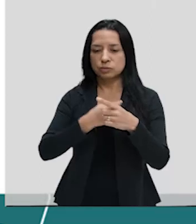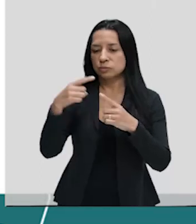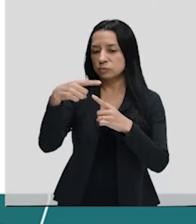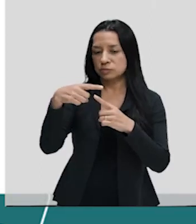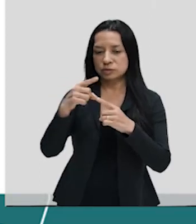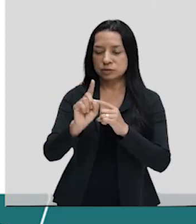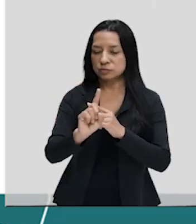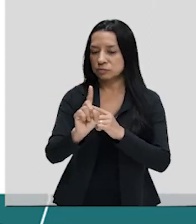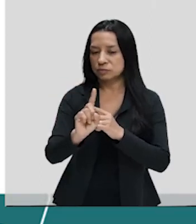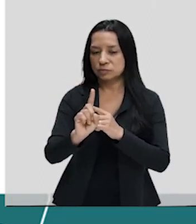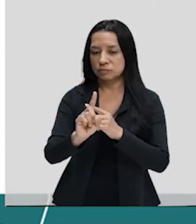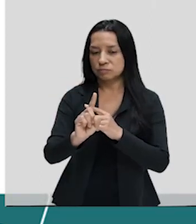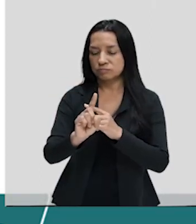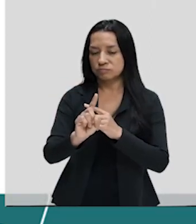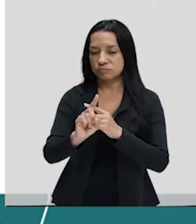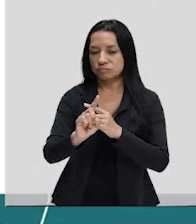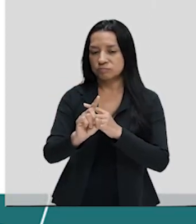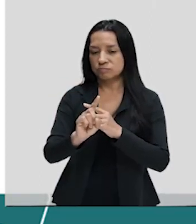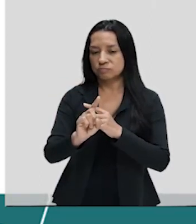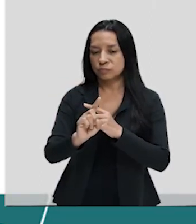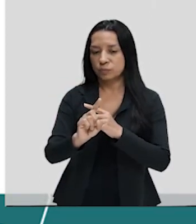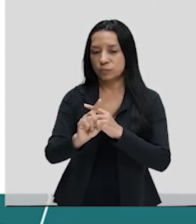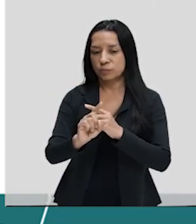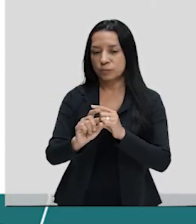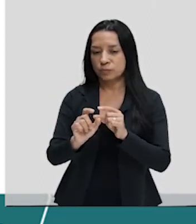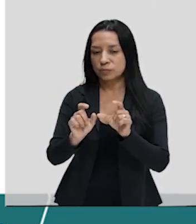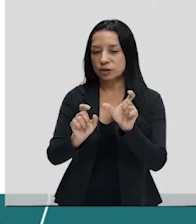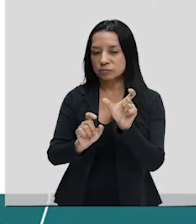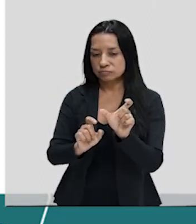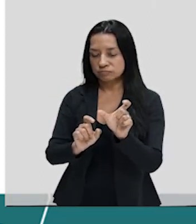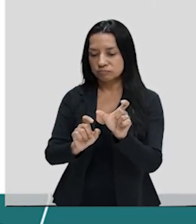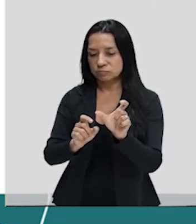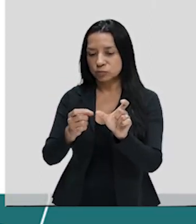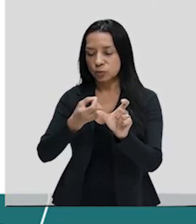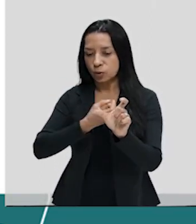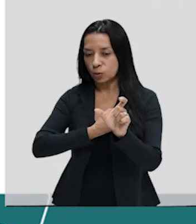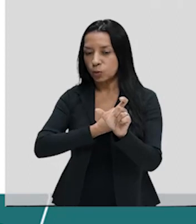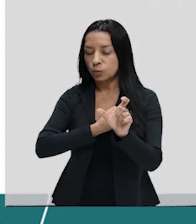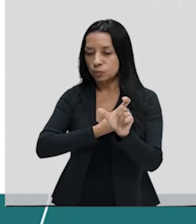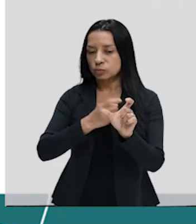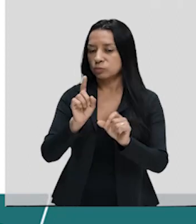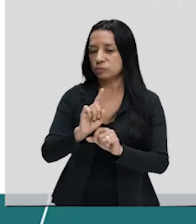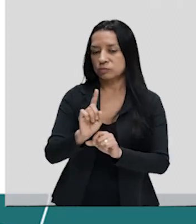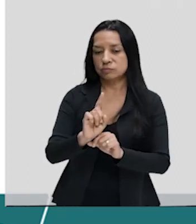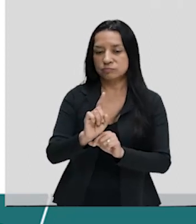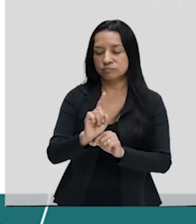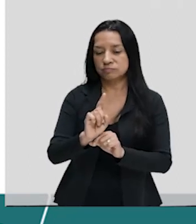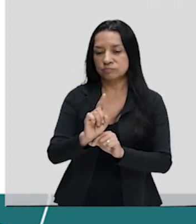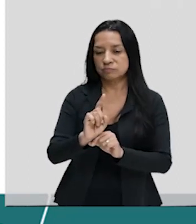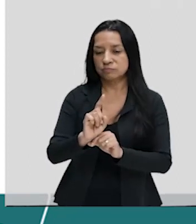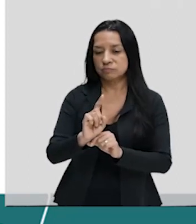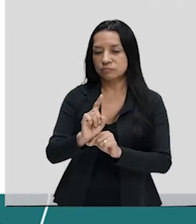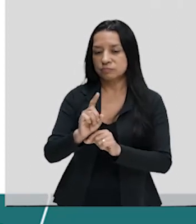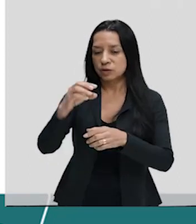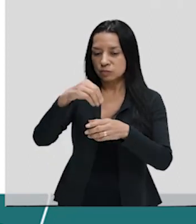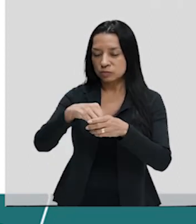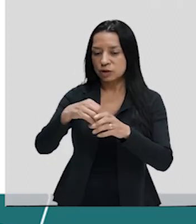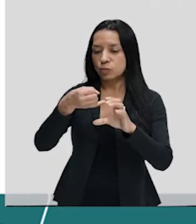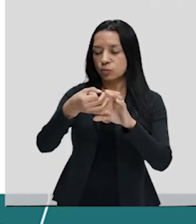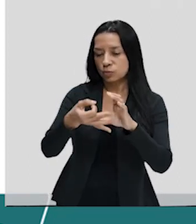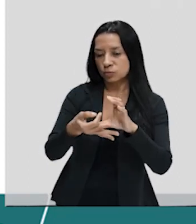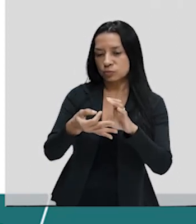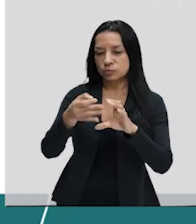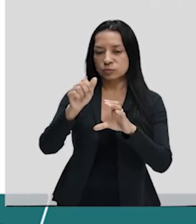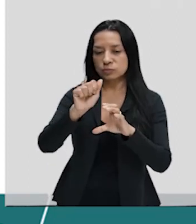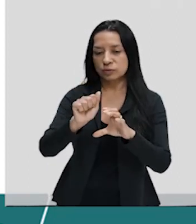esse motivo, esse valor, esse termo, esse elemento 1/3, ele não está no conjunto A.